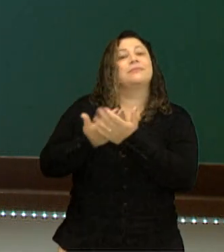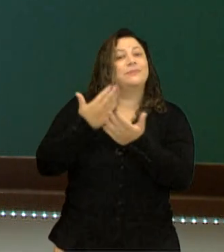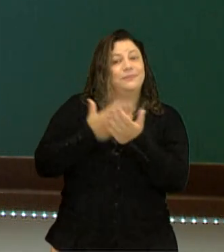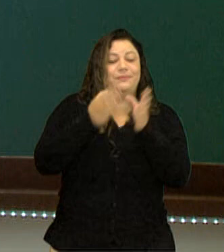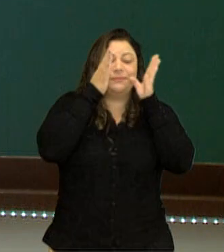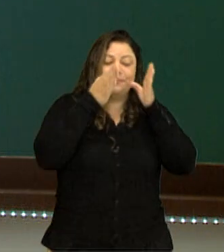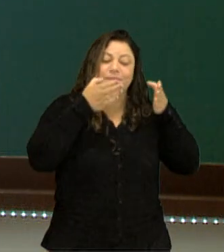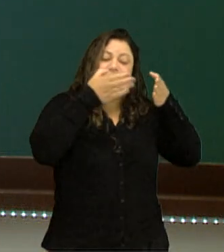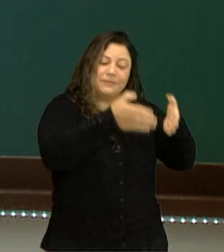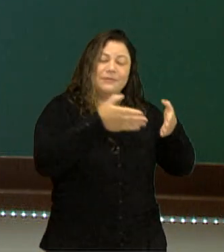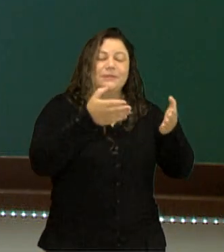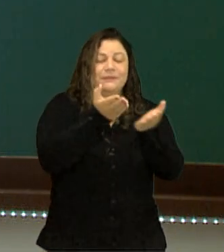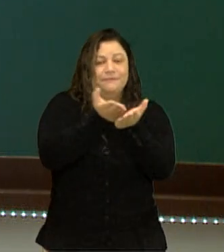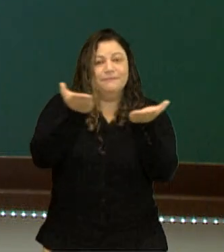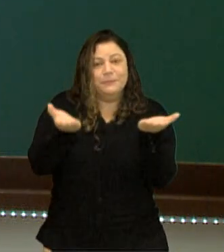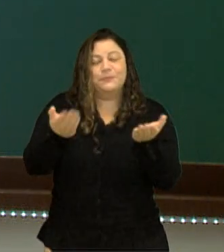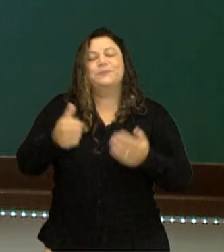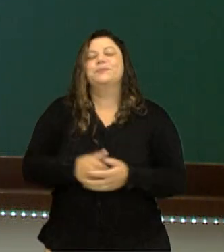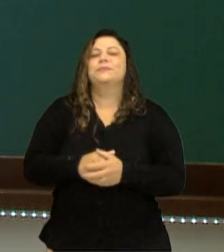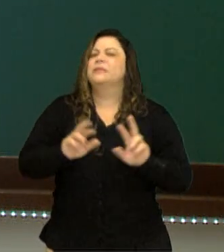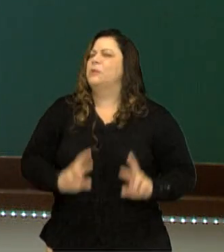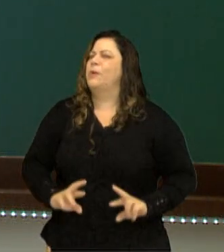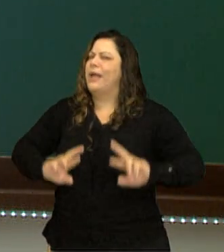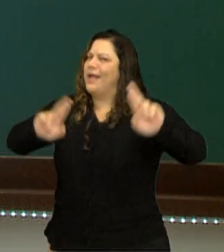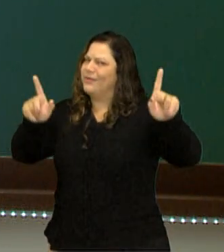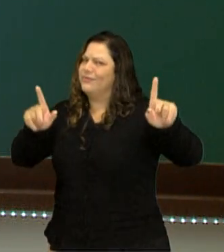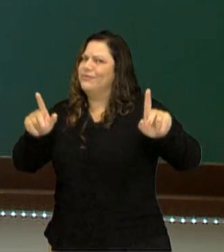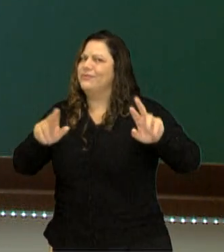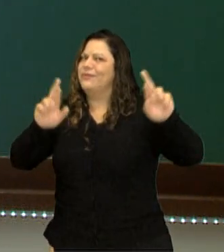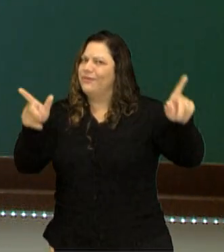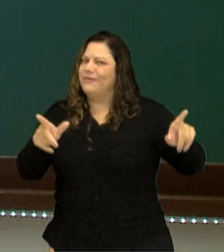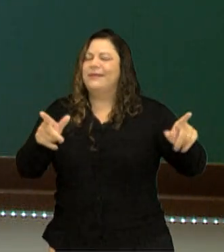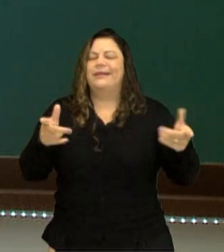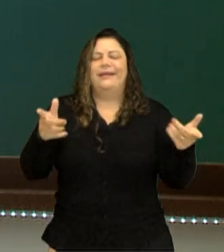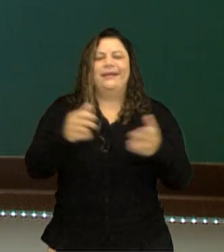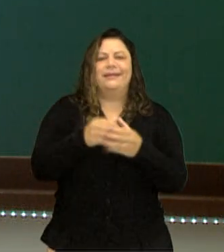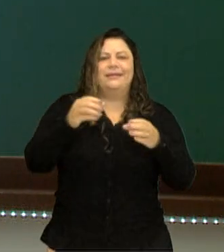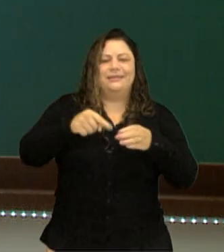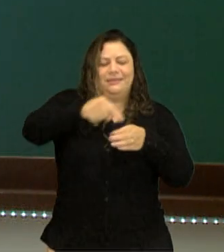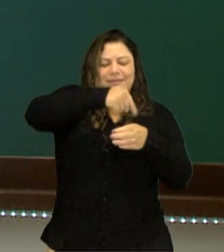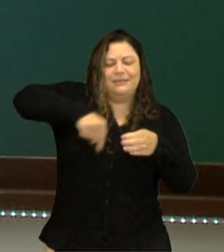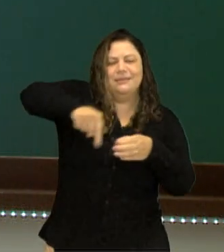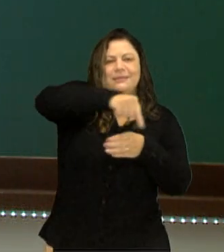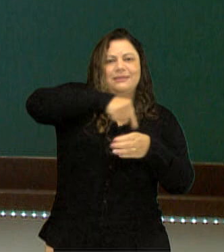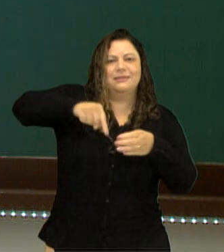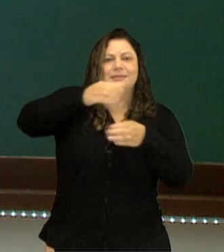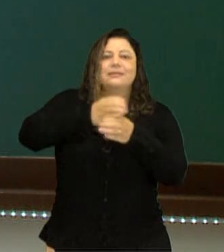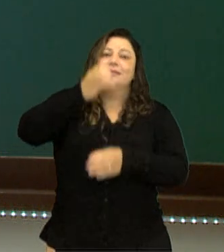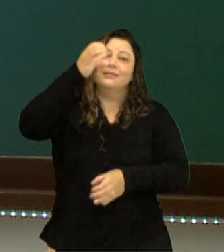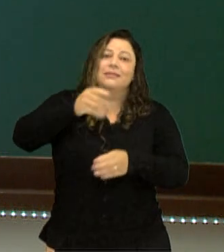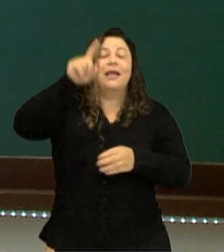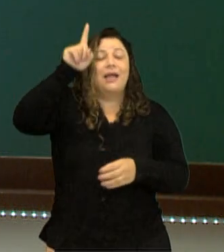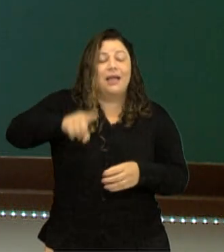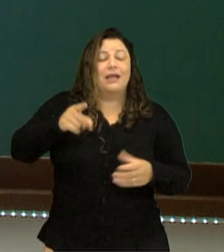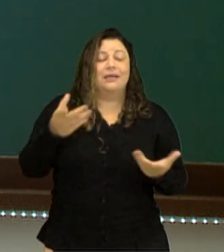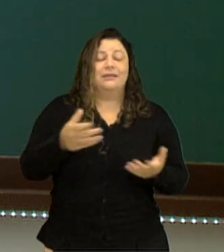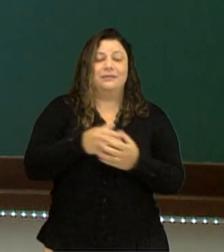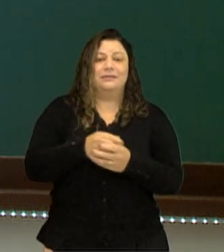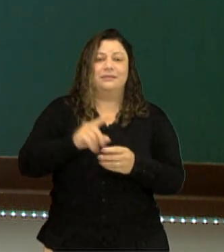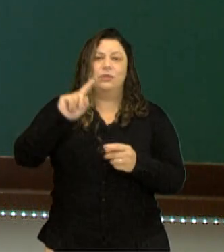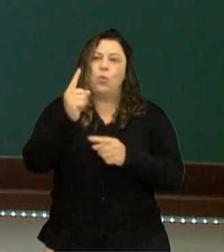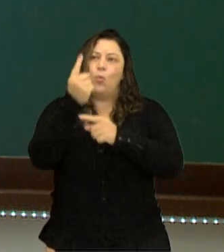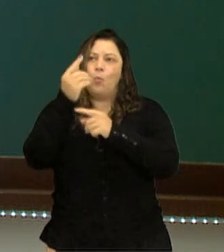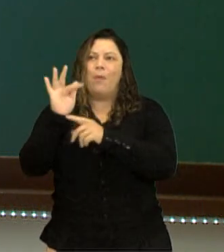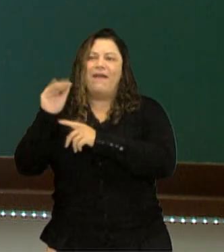Então, portanto, a diferença dos nossos corpos redondos para os poliedros é que uma das faces, ou mais de